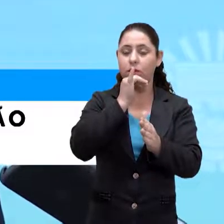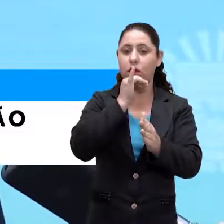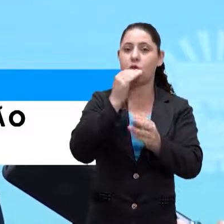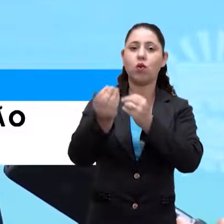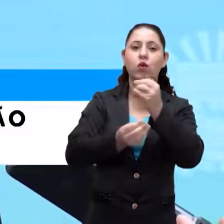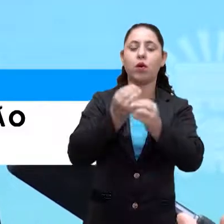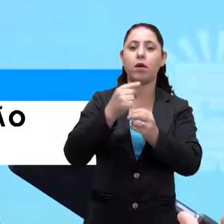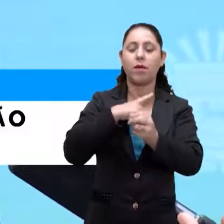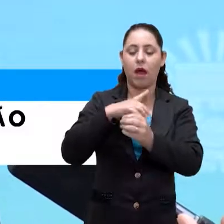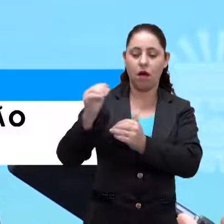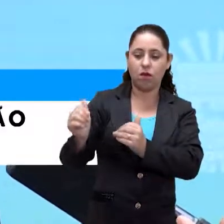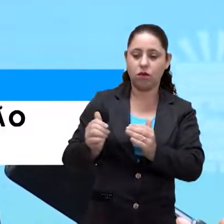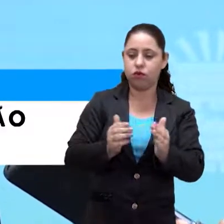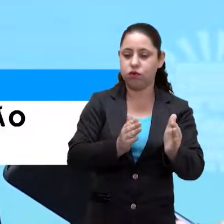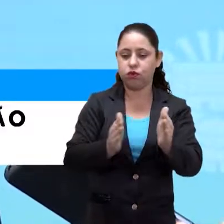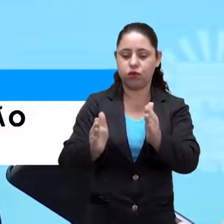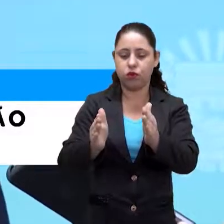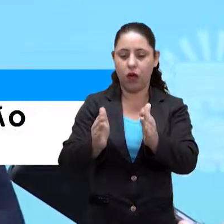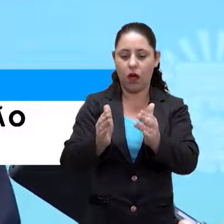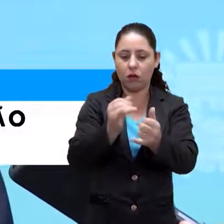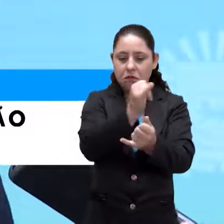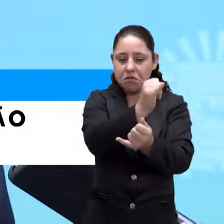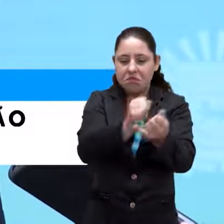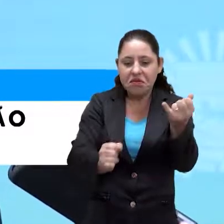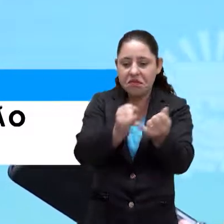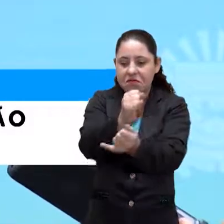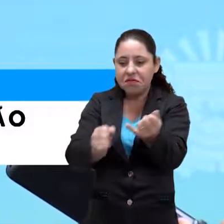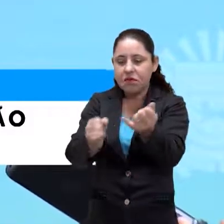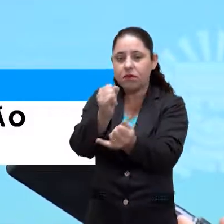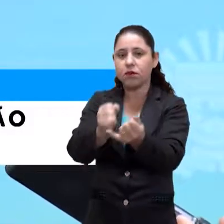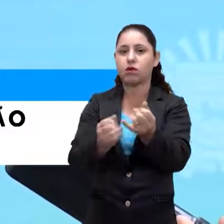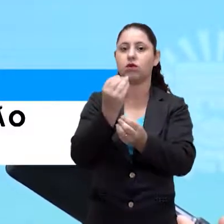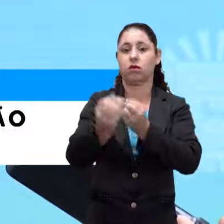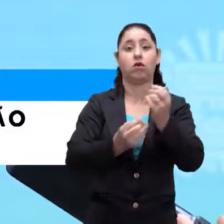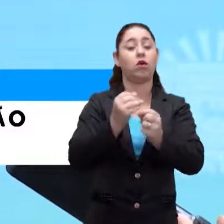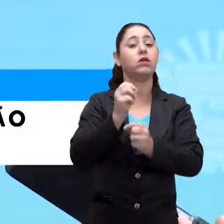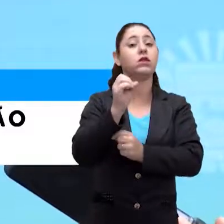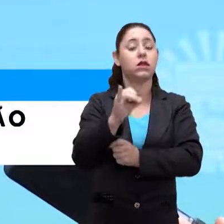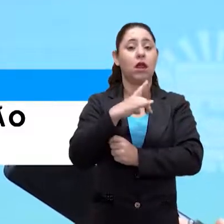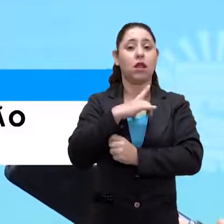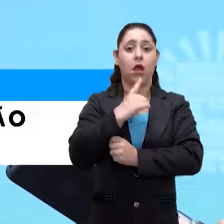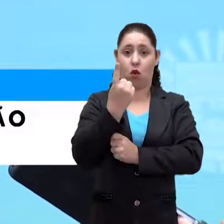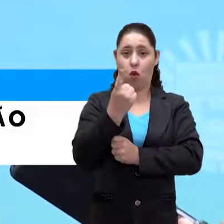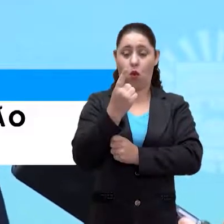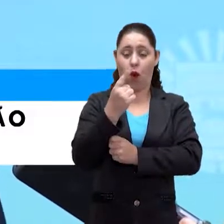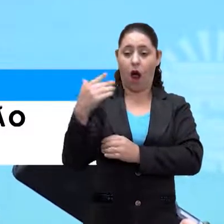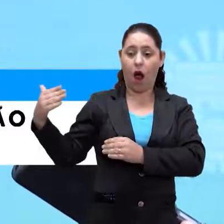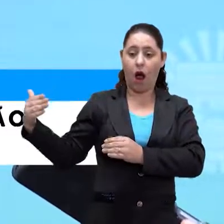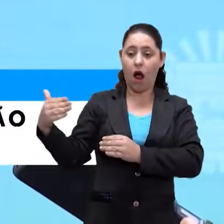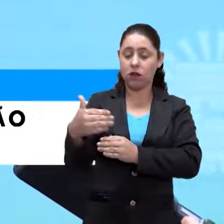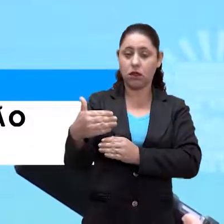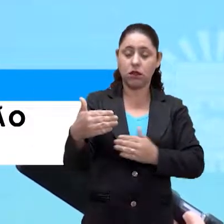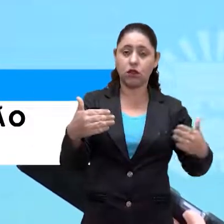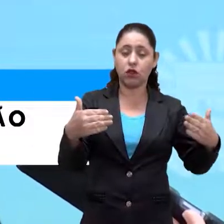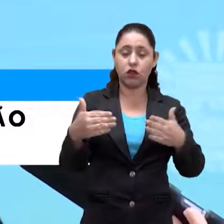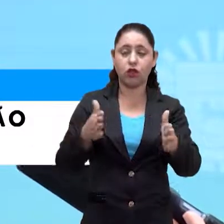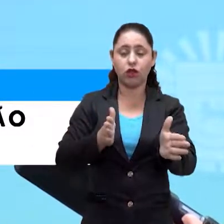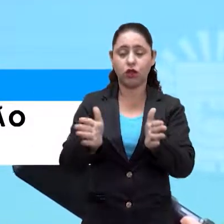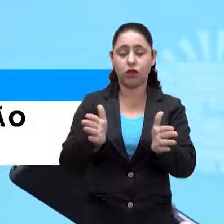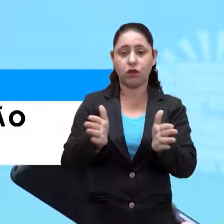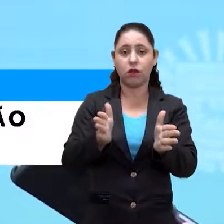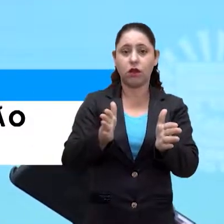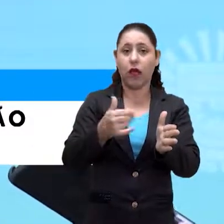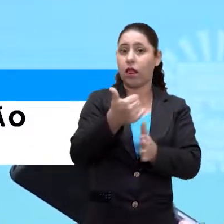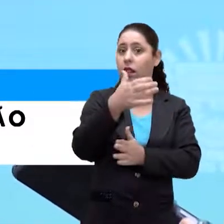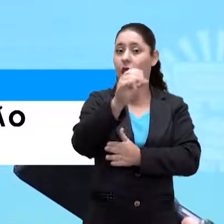módulo do Rio Formoso e redivide esse módulo, de tal maneira que, em vez de ter um acesso para o rio, você tenha 10